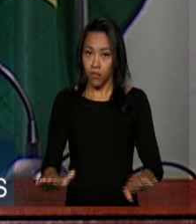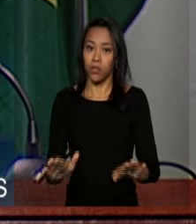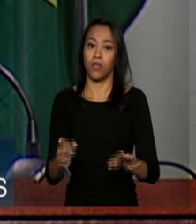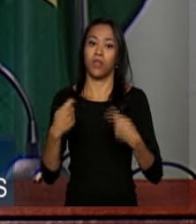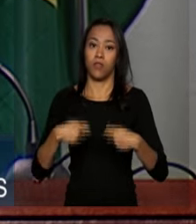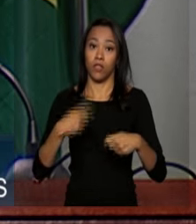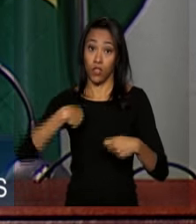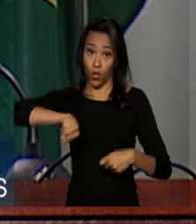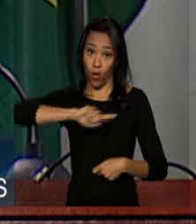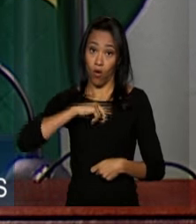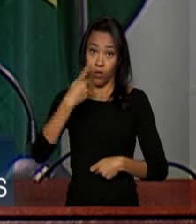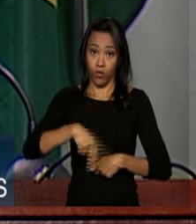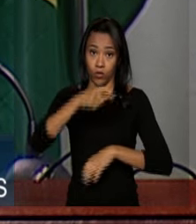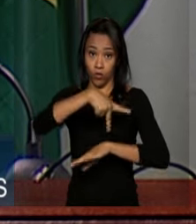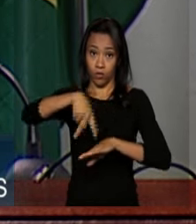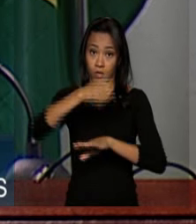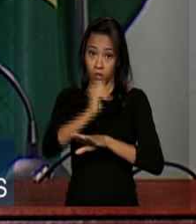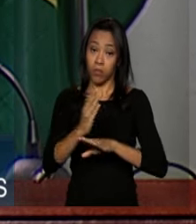nossas necessidades.